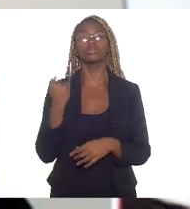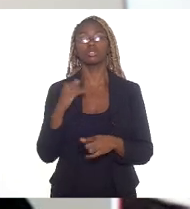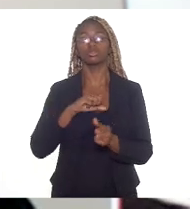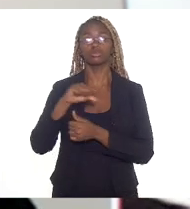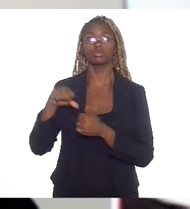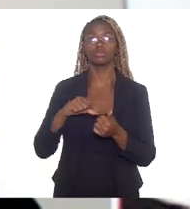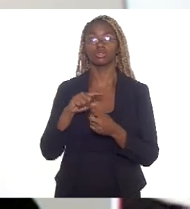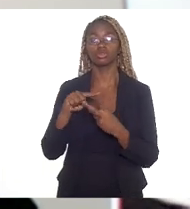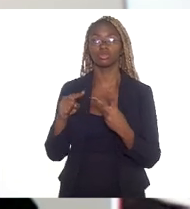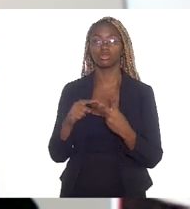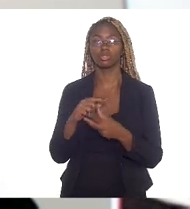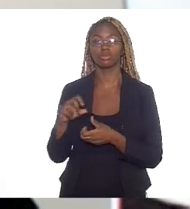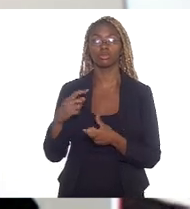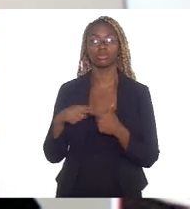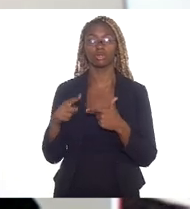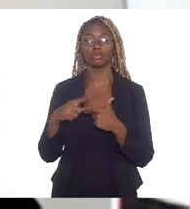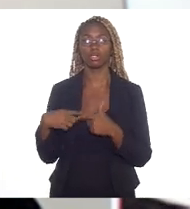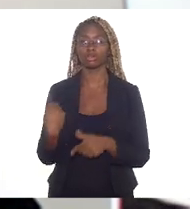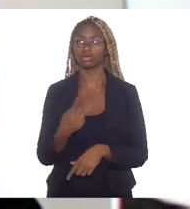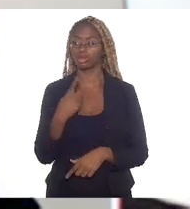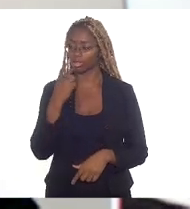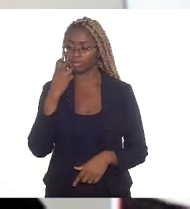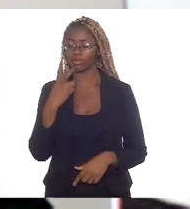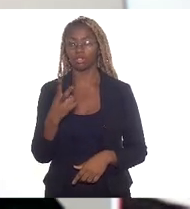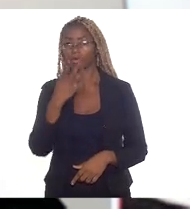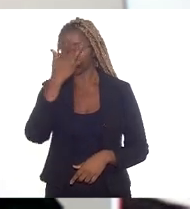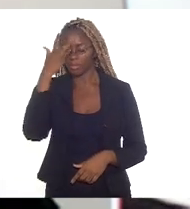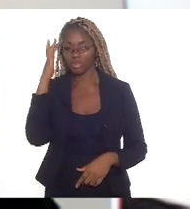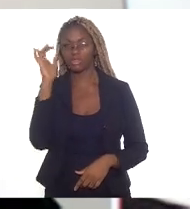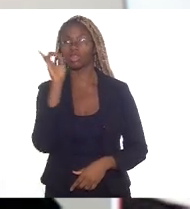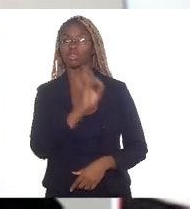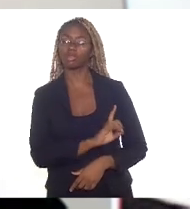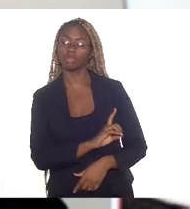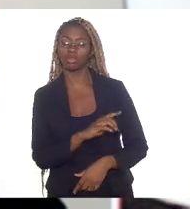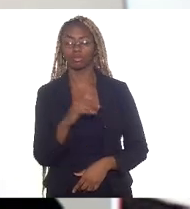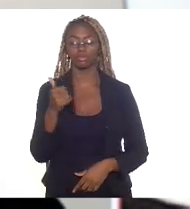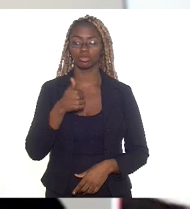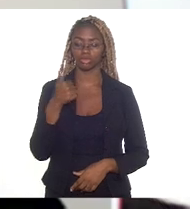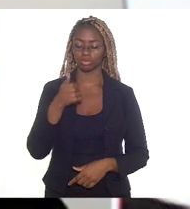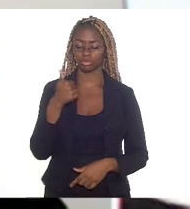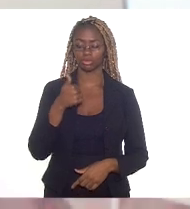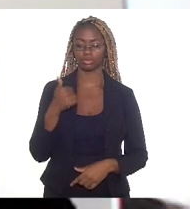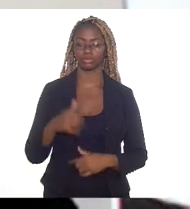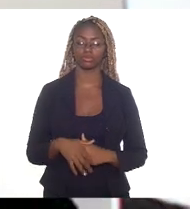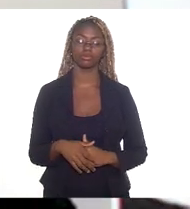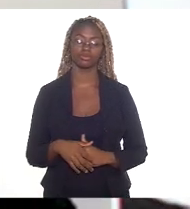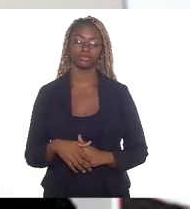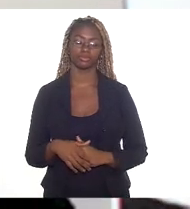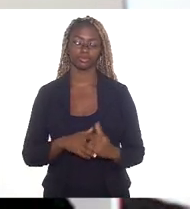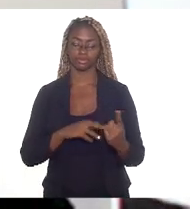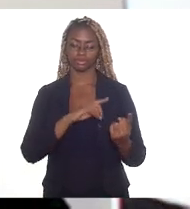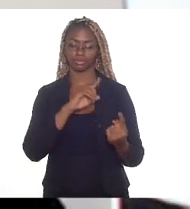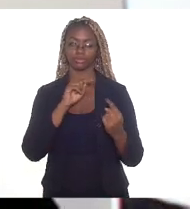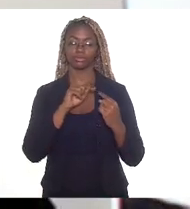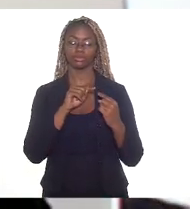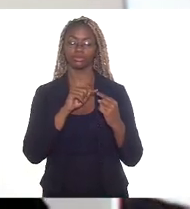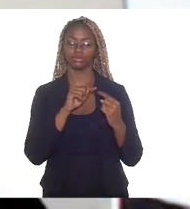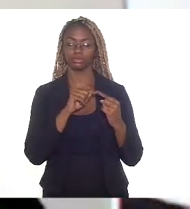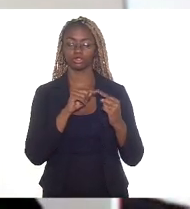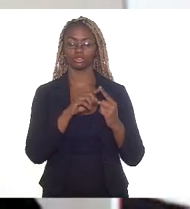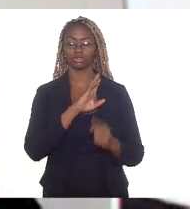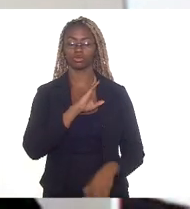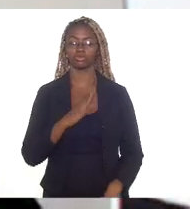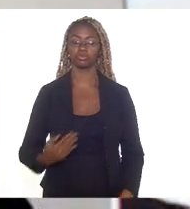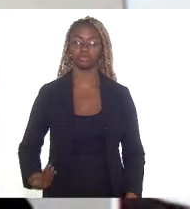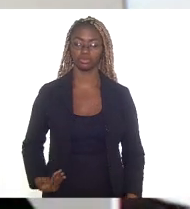no nosso país com relação à vacinação das pessoas com deficiência. O primeiro é relacionado à iniciativa do governo